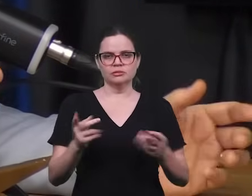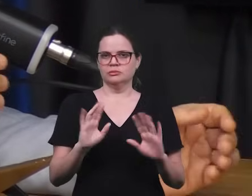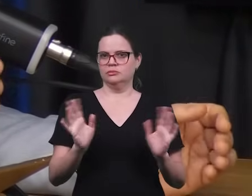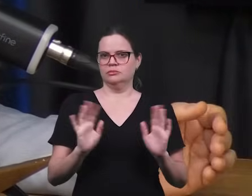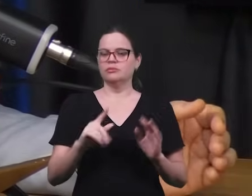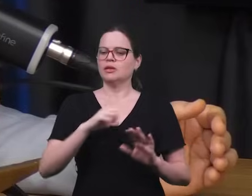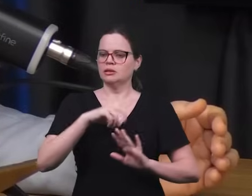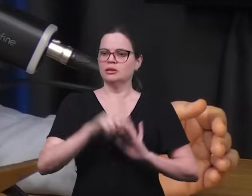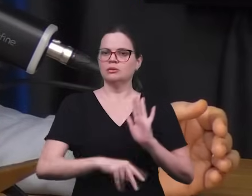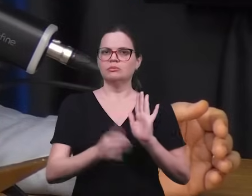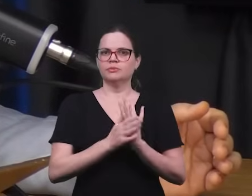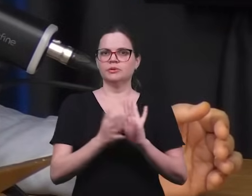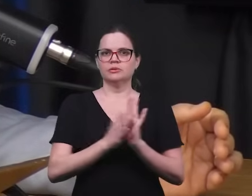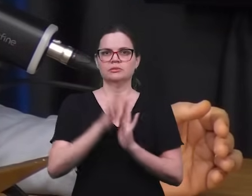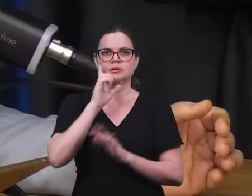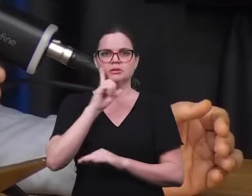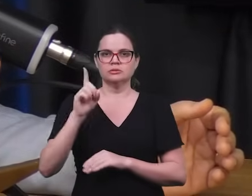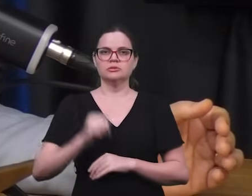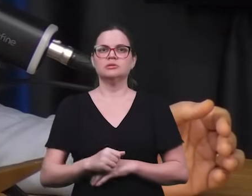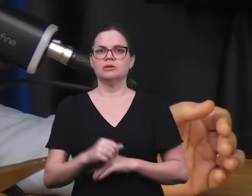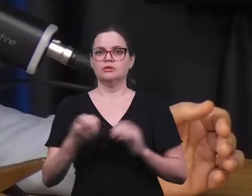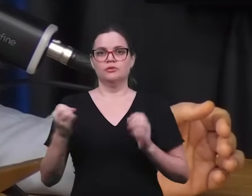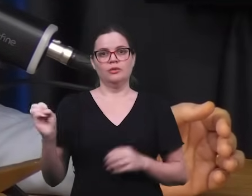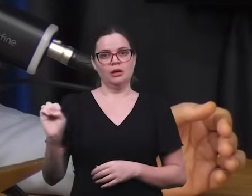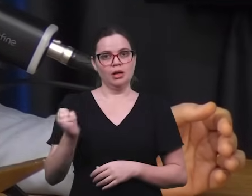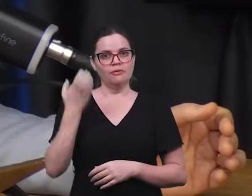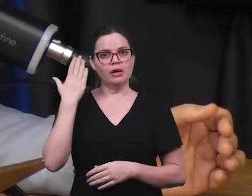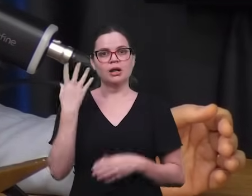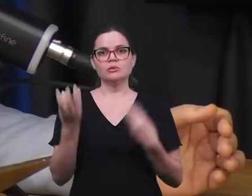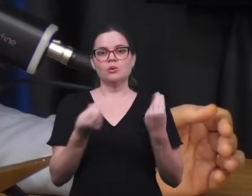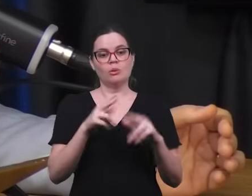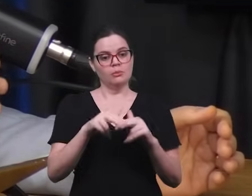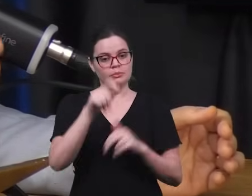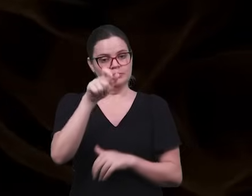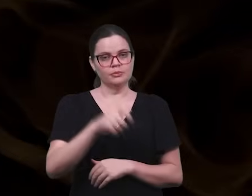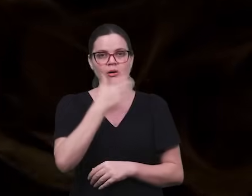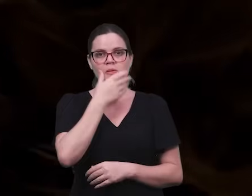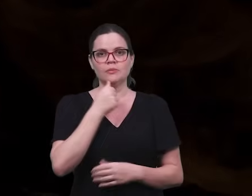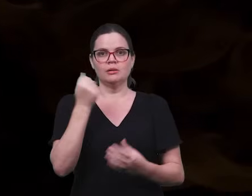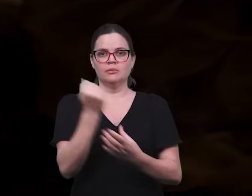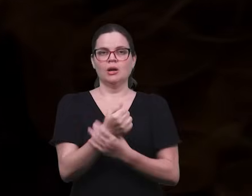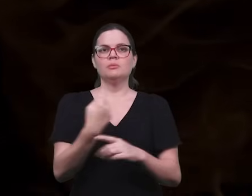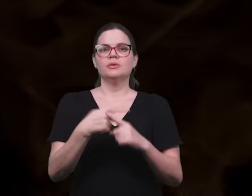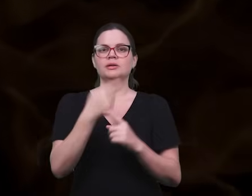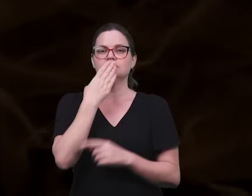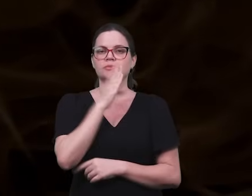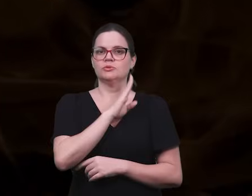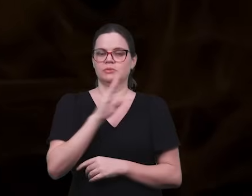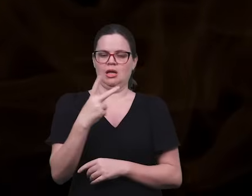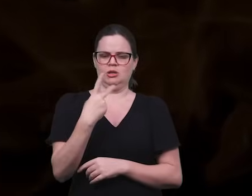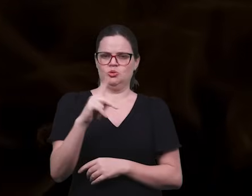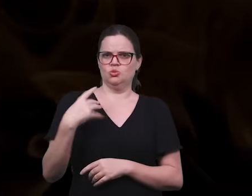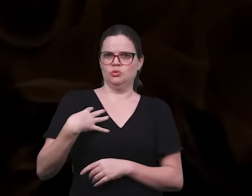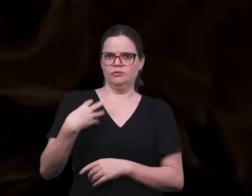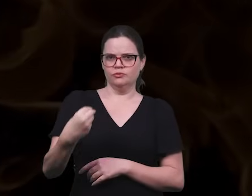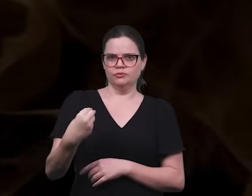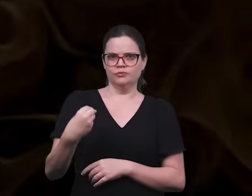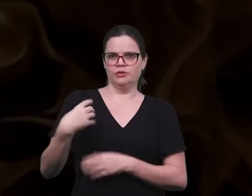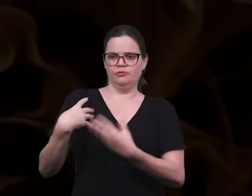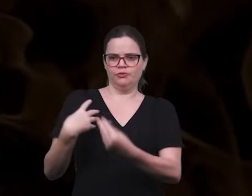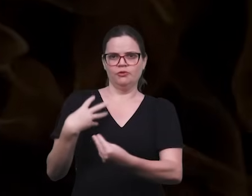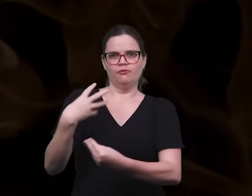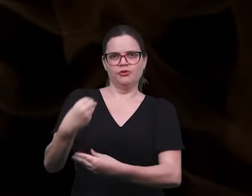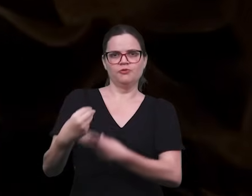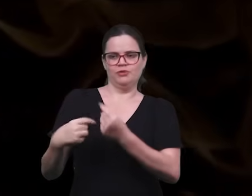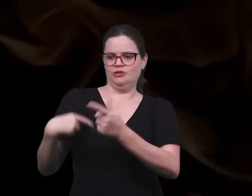Não, havia um projeto de Deus para o homem, e esse projeto é revelado em Abraão, quando ele diz o seguinte: farei da tua descendência como as